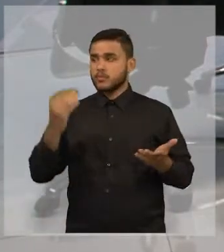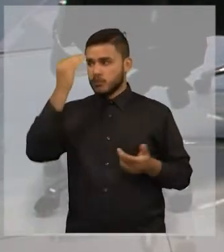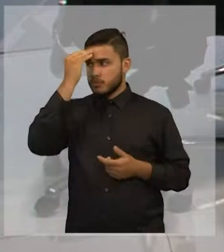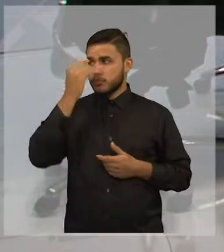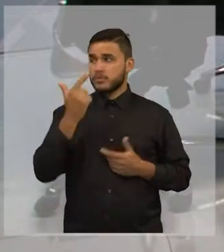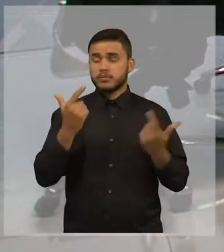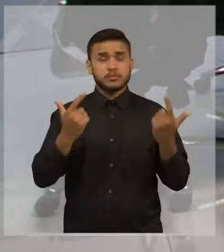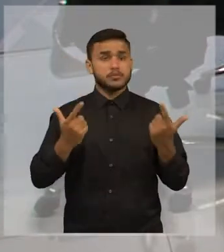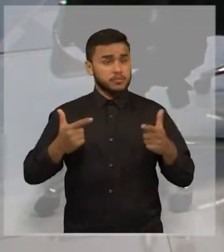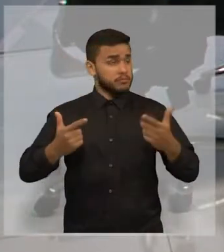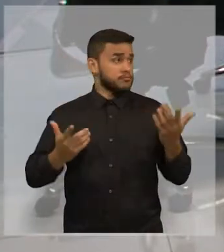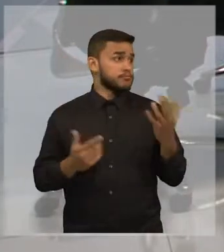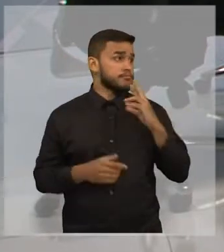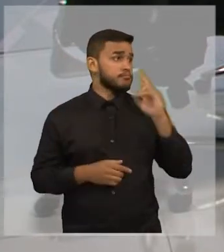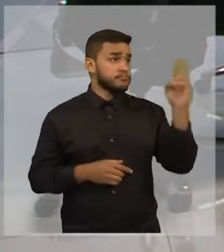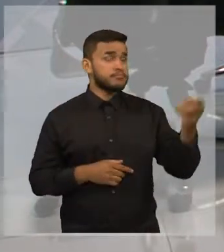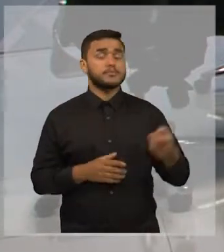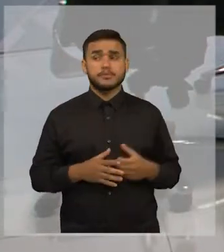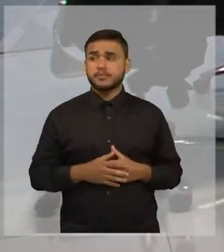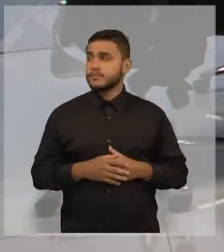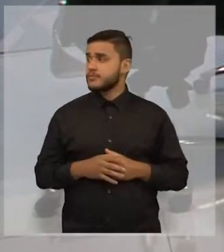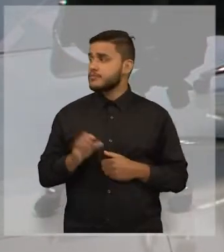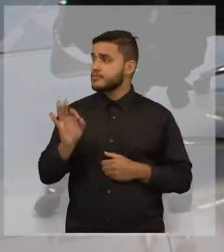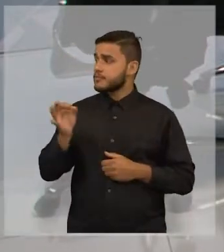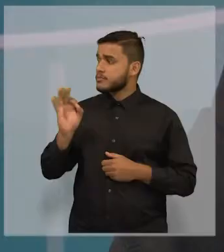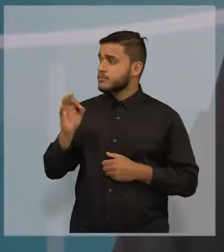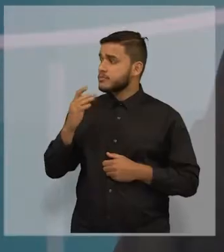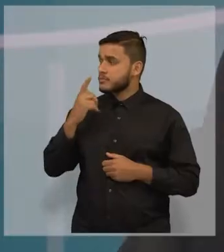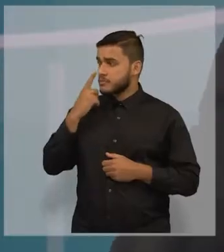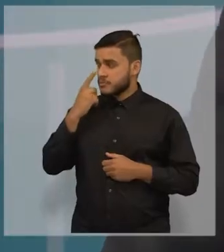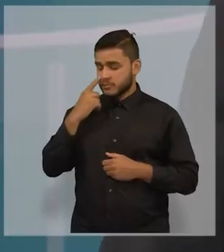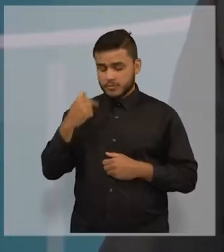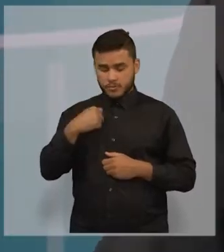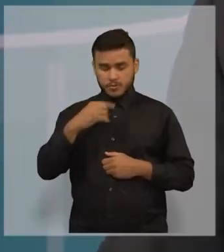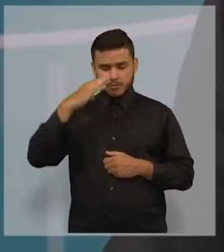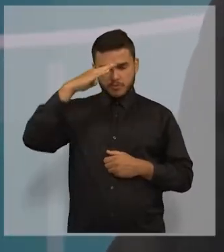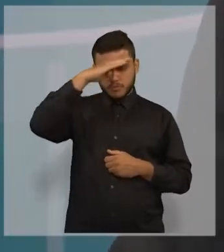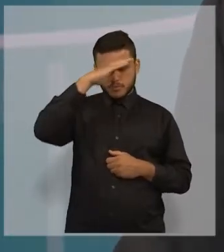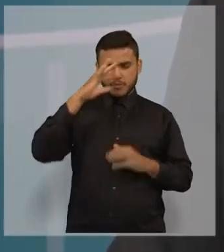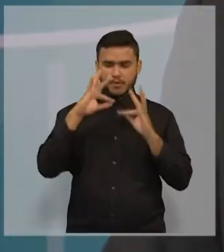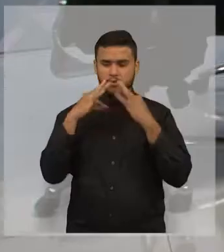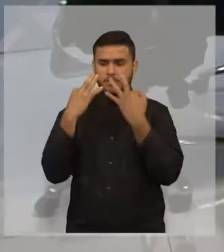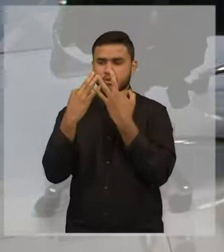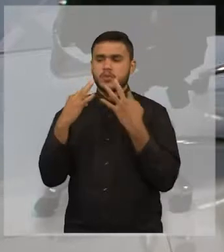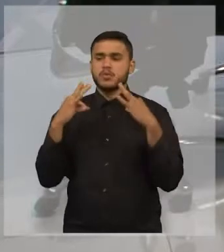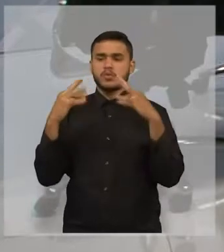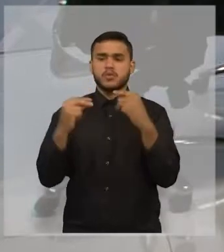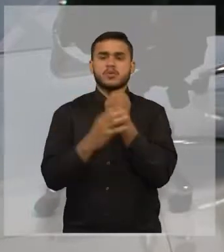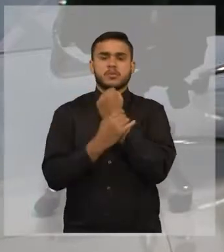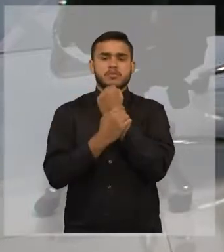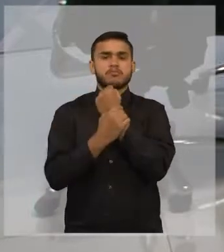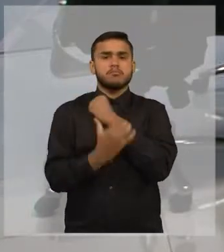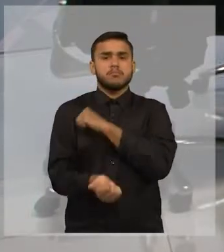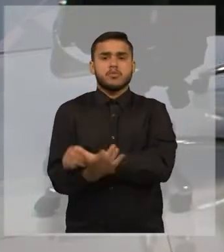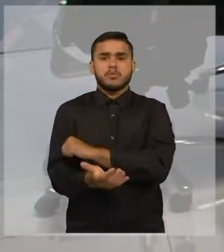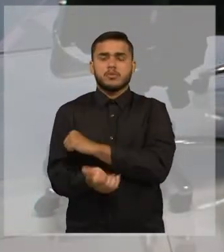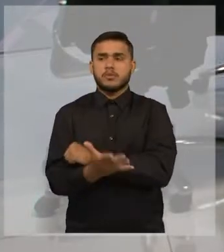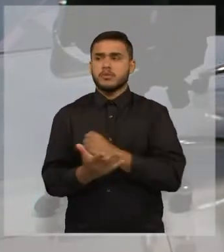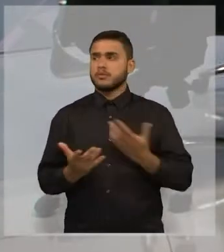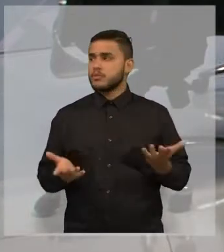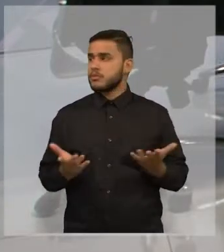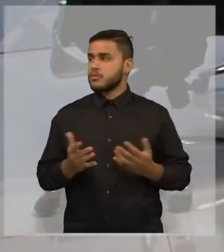exemplo. Mas o problema é que o Jair Bolsonaro, por exemplo, vendia um discurso de que ele e a família eram